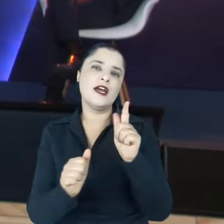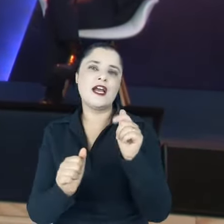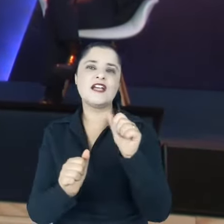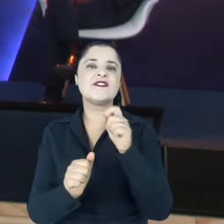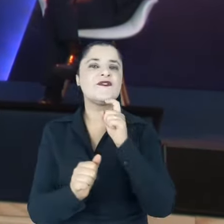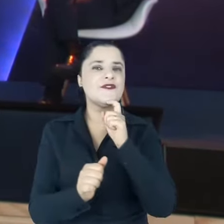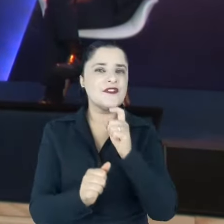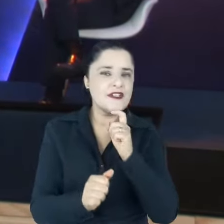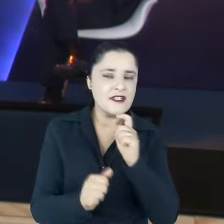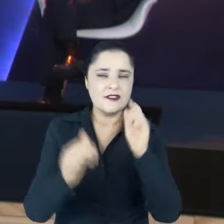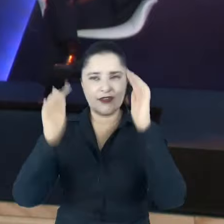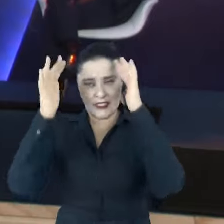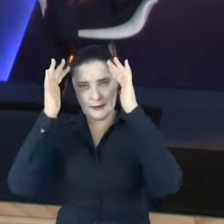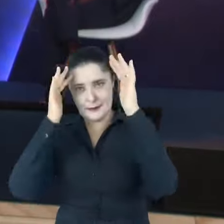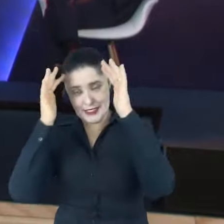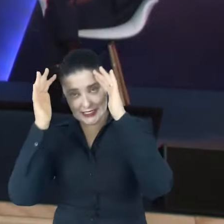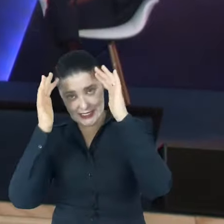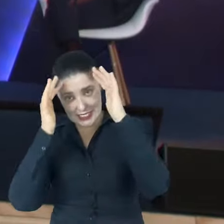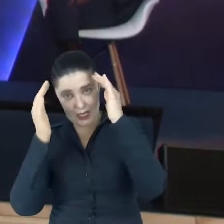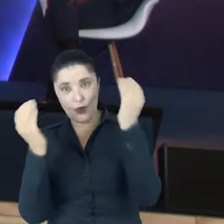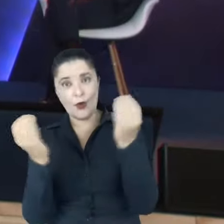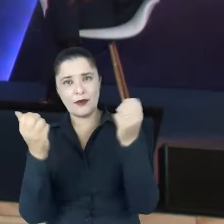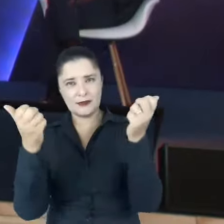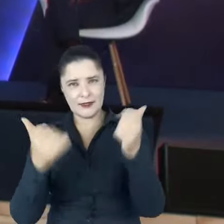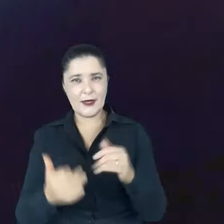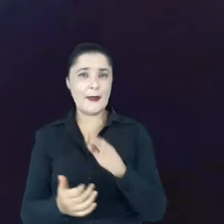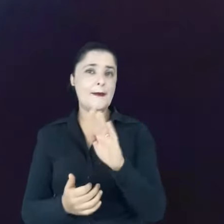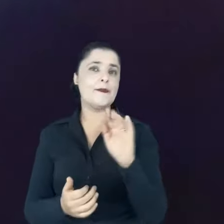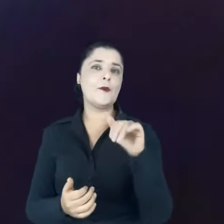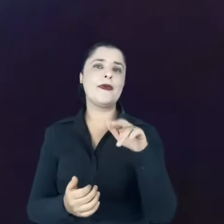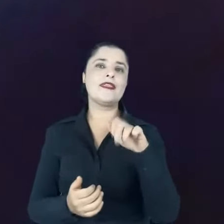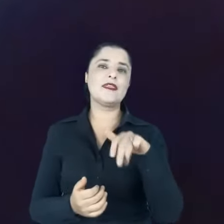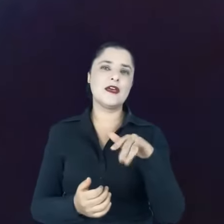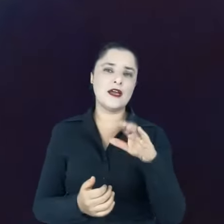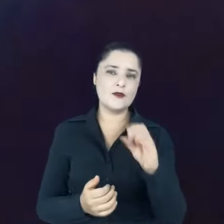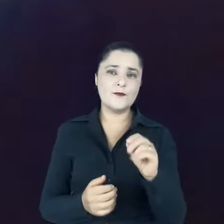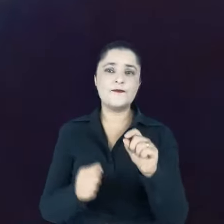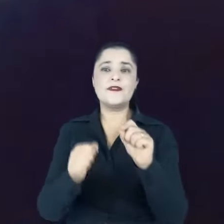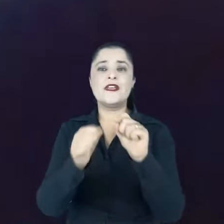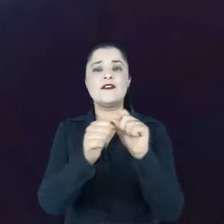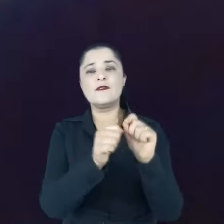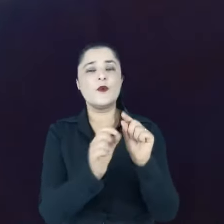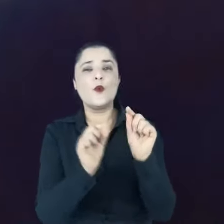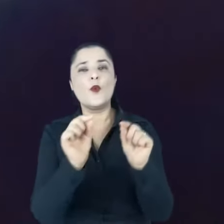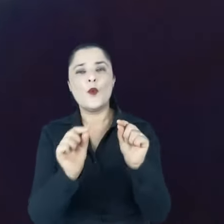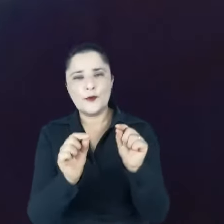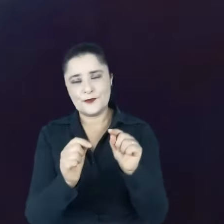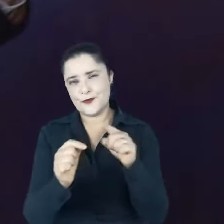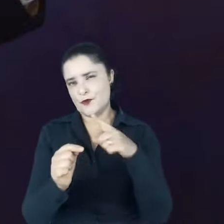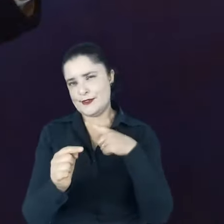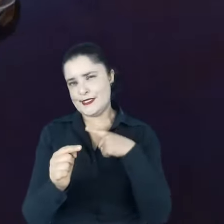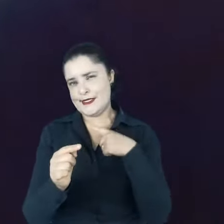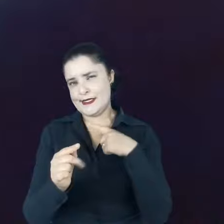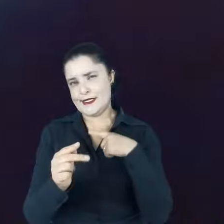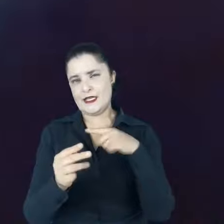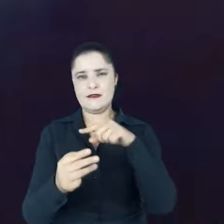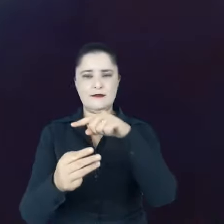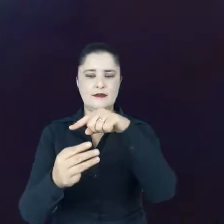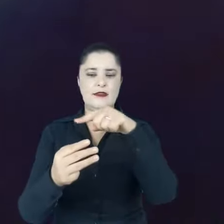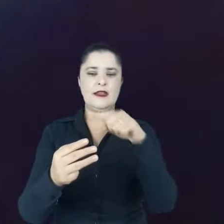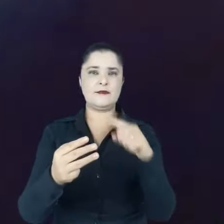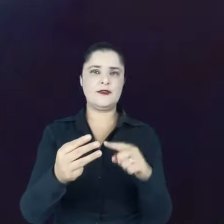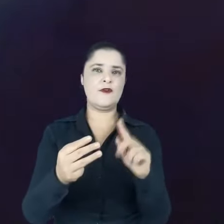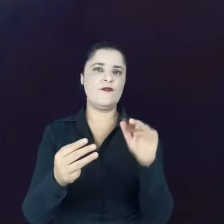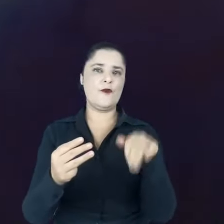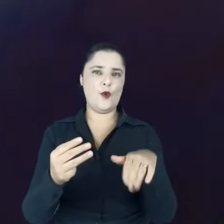realmente como falar. Mas o biometano, essencialmente, você tem três principais fontes, né? Tentando ser rápido